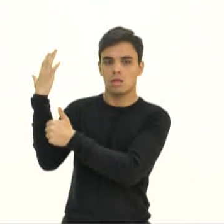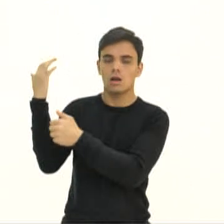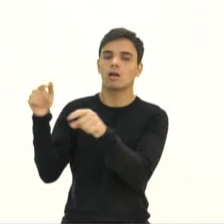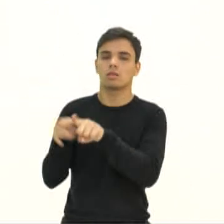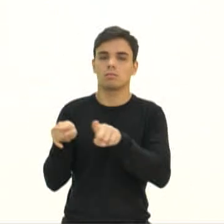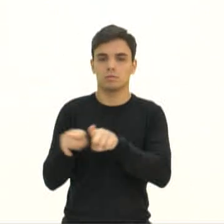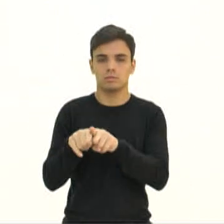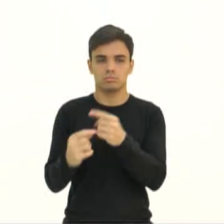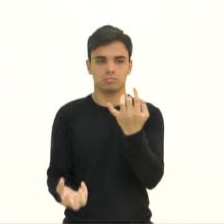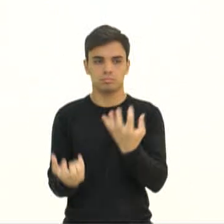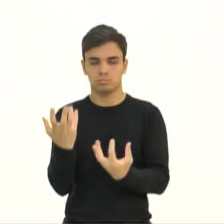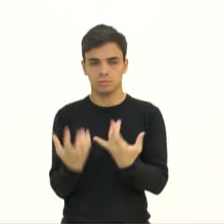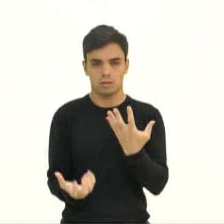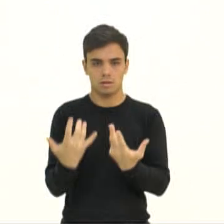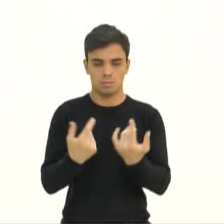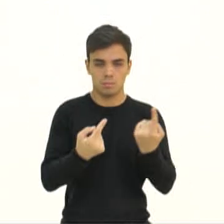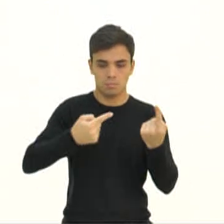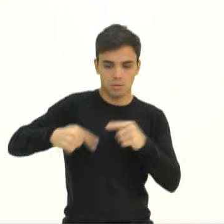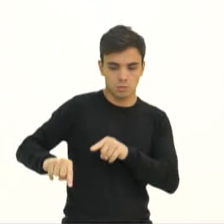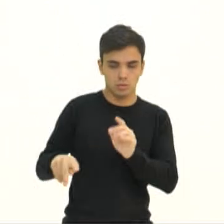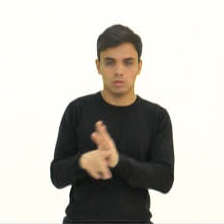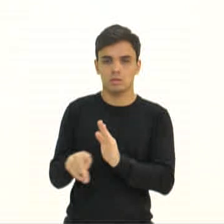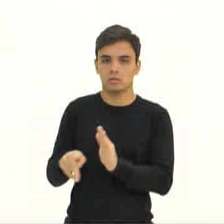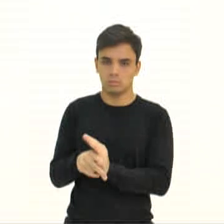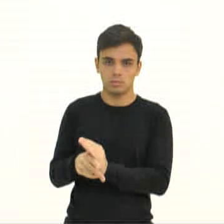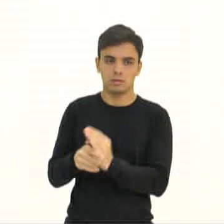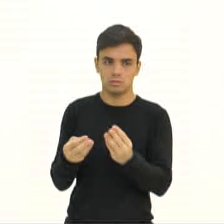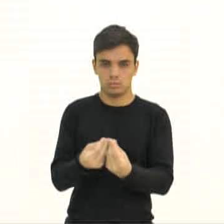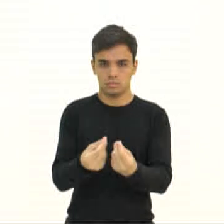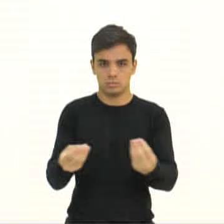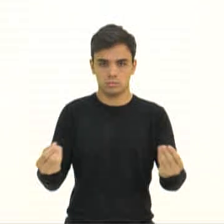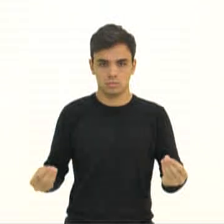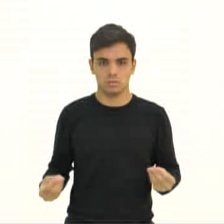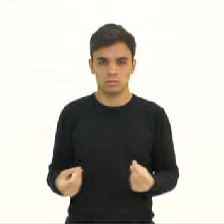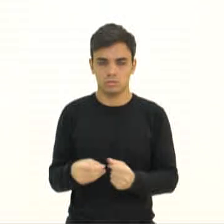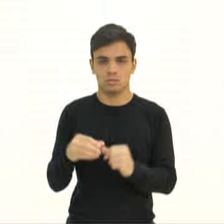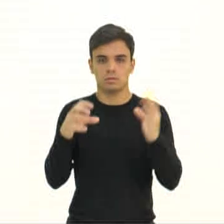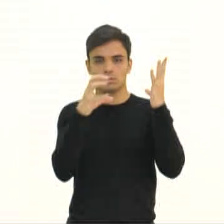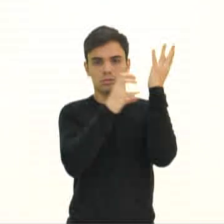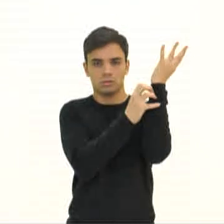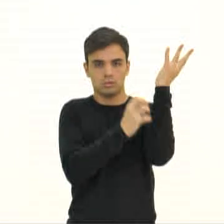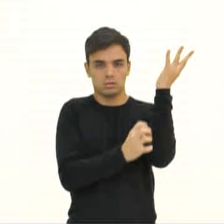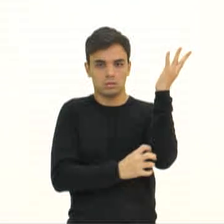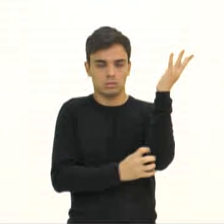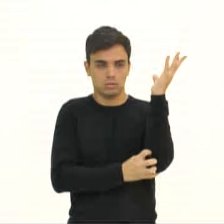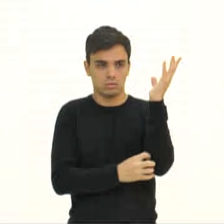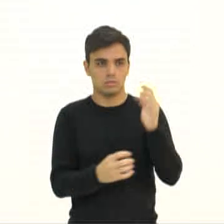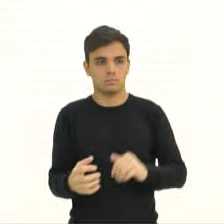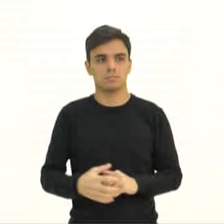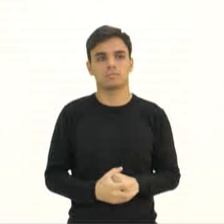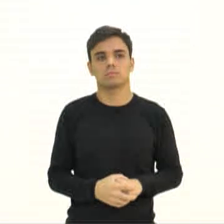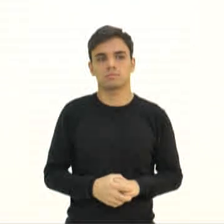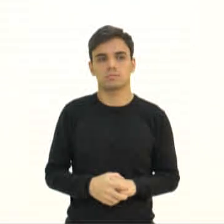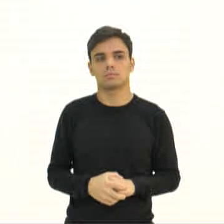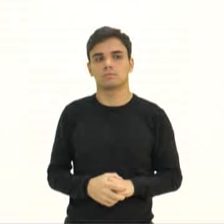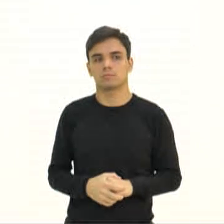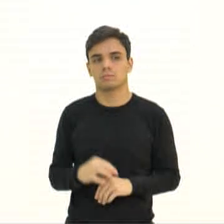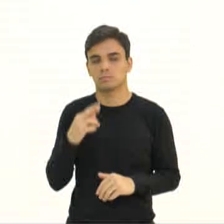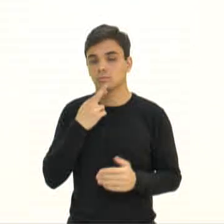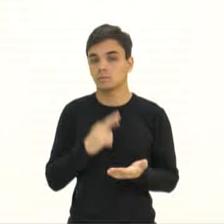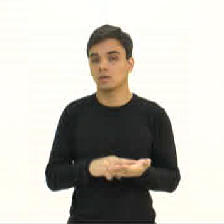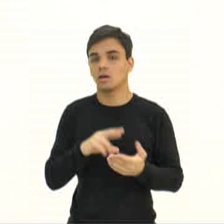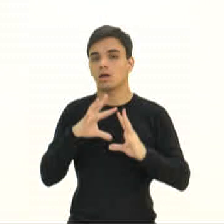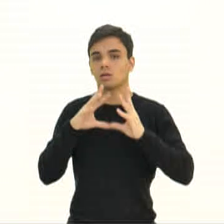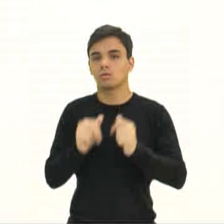também que prejudicam a vegetação e que degradam ali as áreas da caatinga, né? Em resposta a tudo isso, o governo